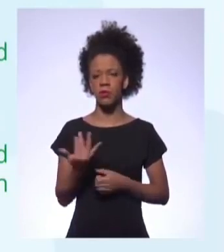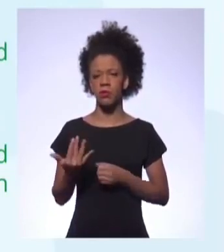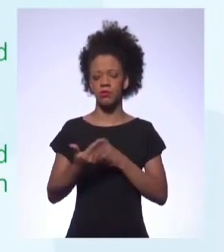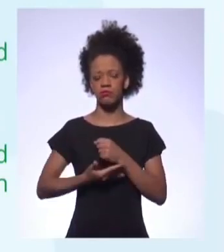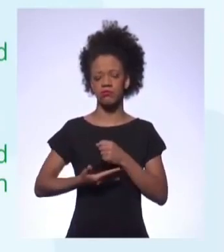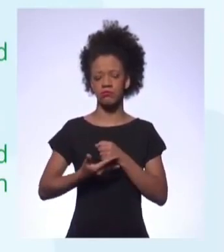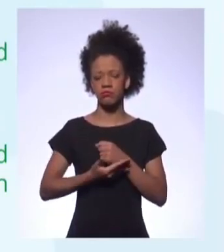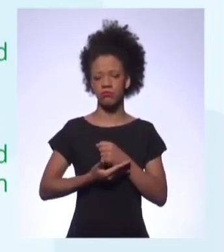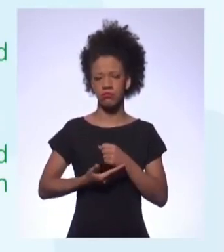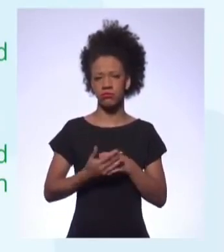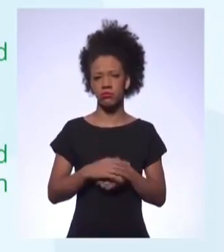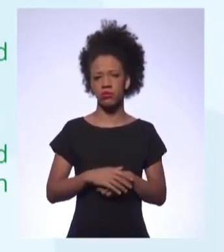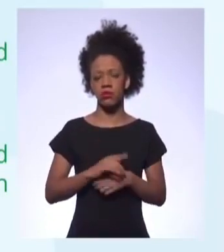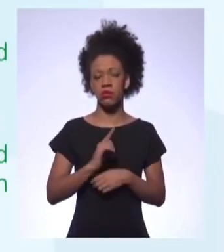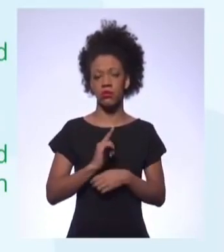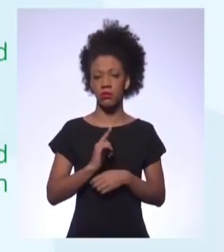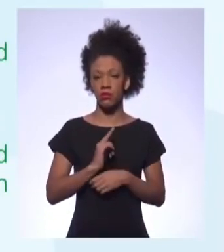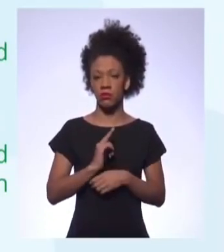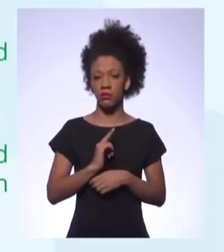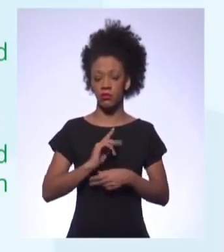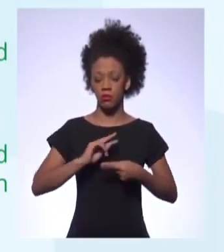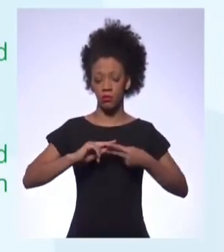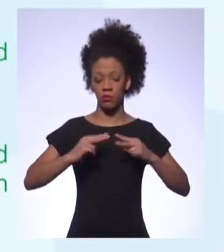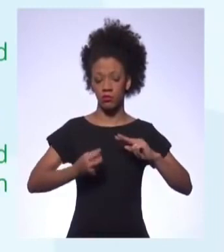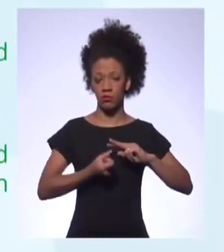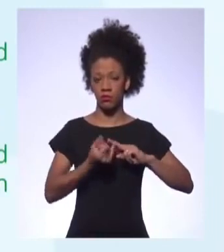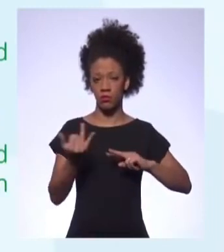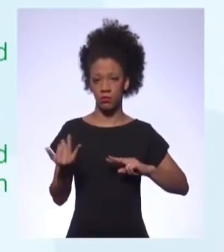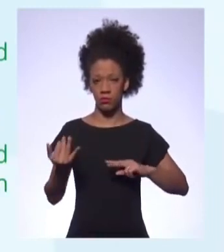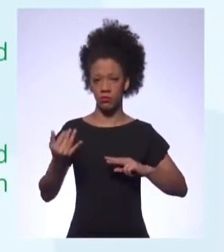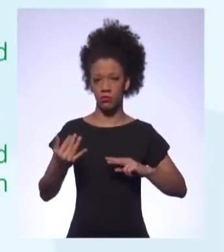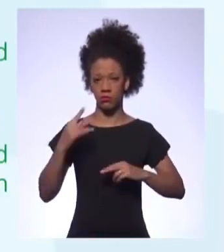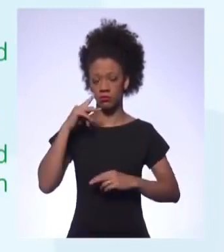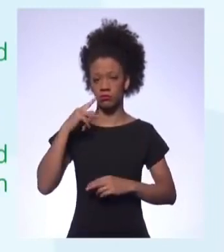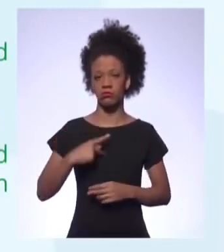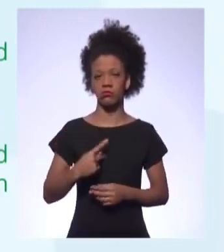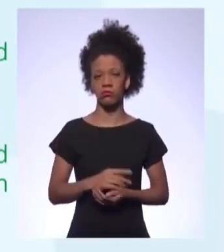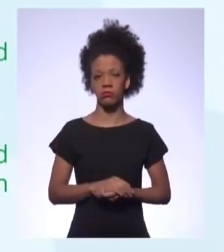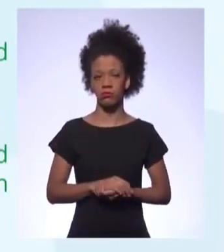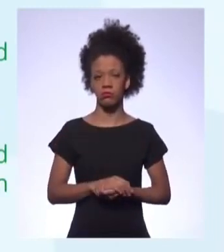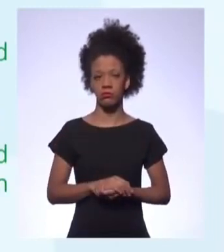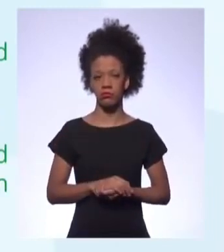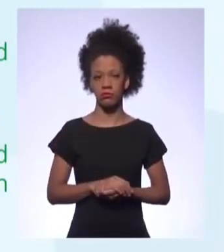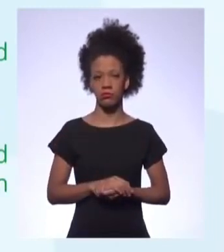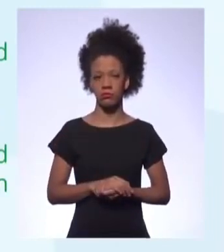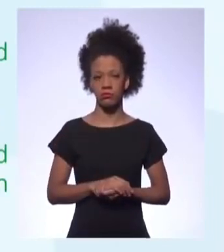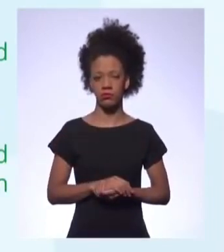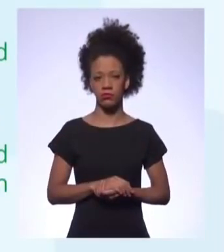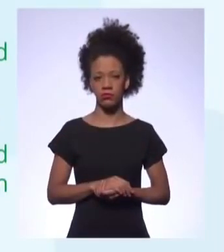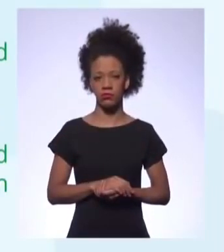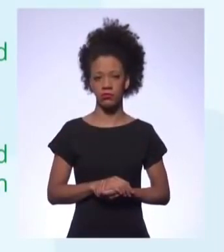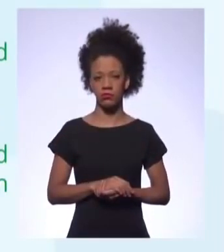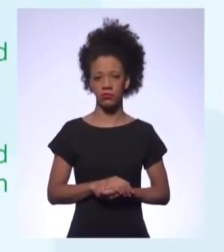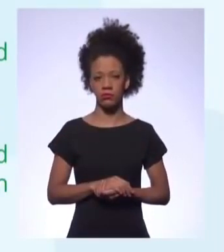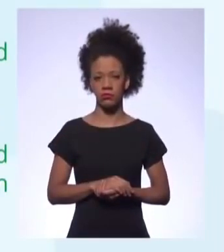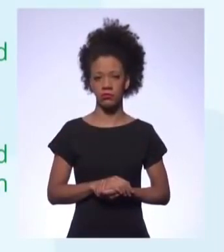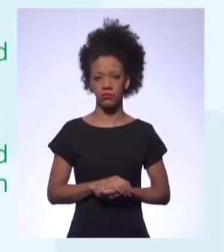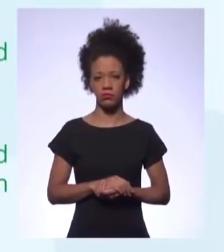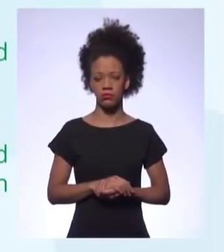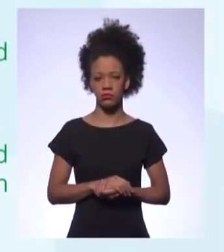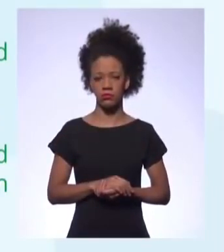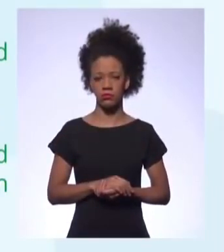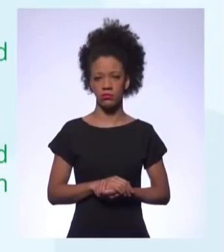bases consiste o DNA humano? Human DNA consists of about 3 billion